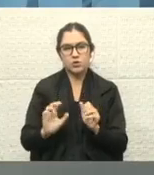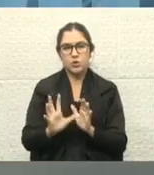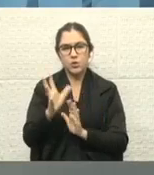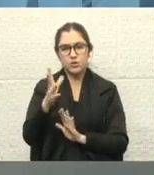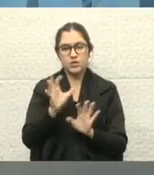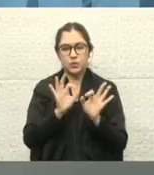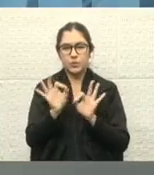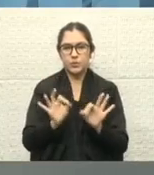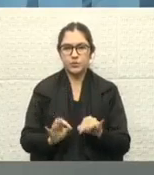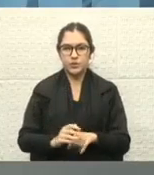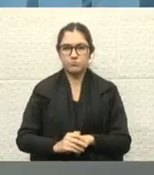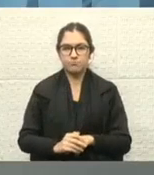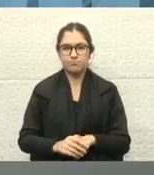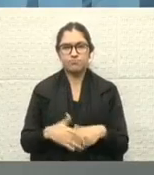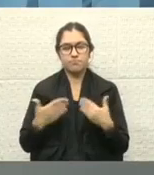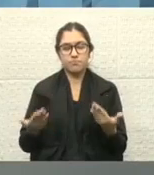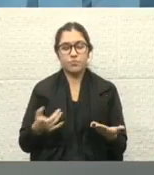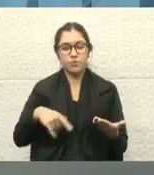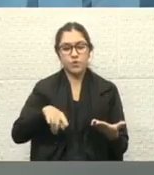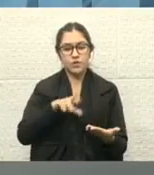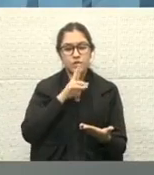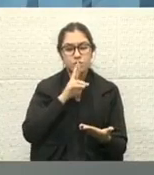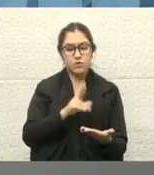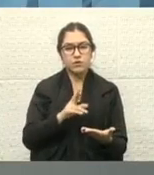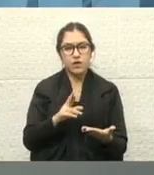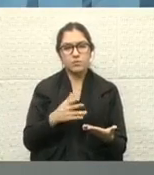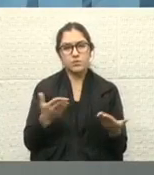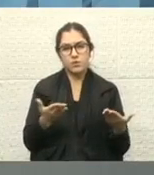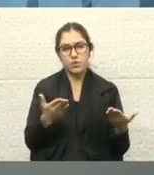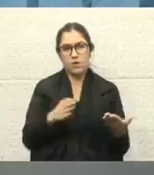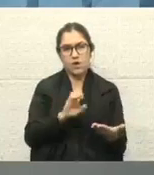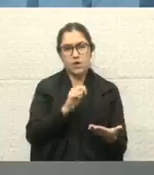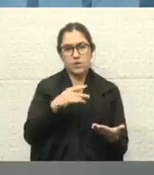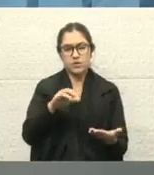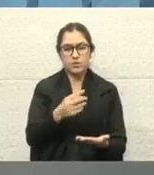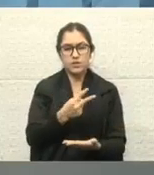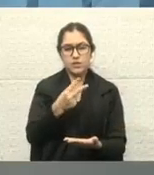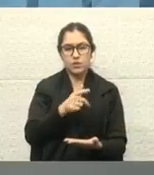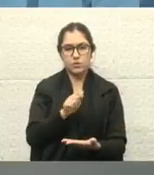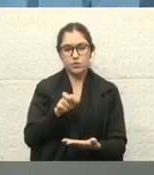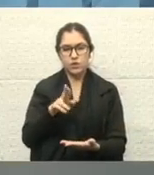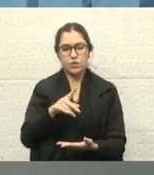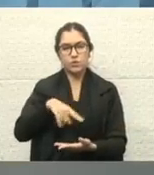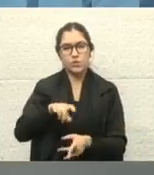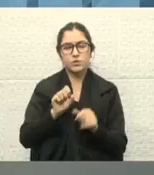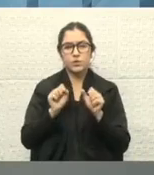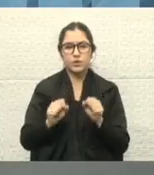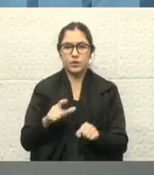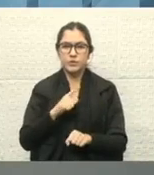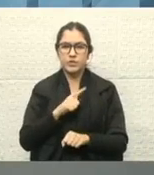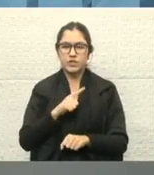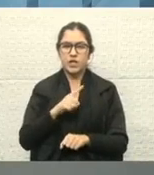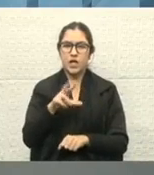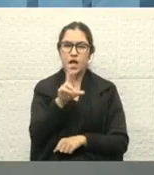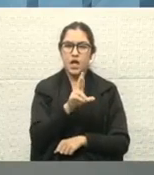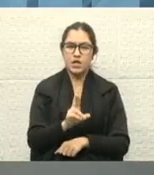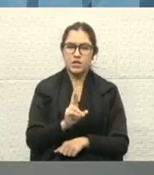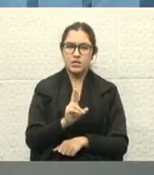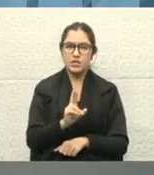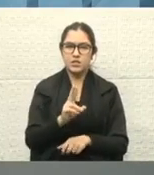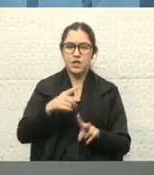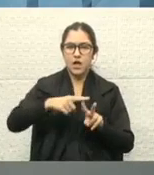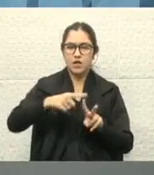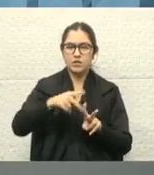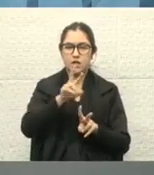nesse processo. Então, quando nós resolvemos o caso da equação de segundo grau, então nós podemos ter as raízes reais,